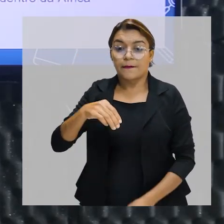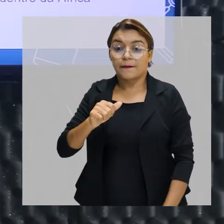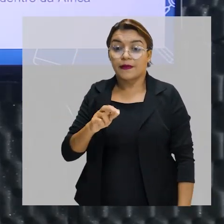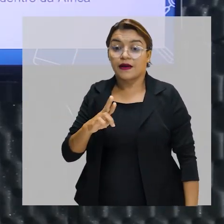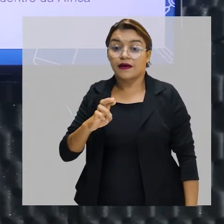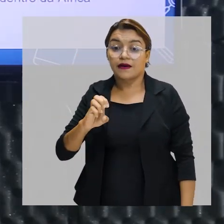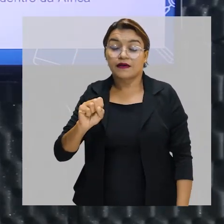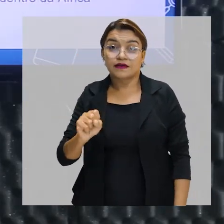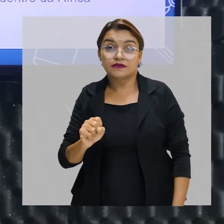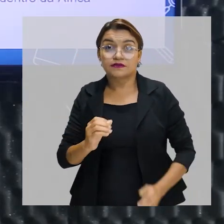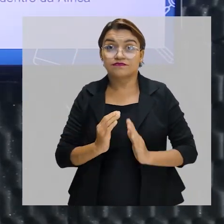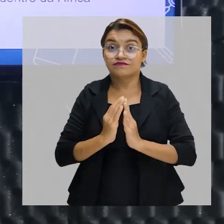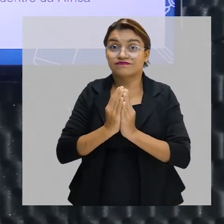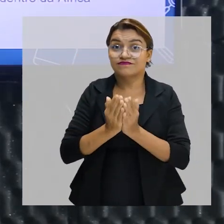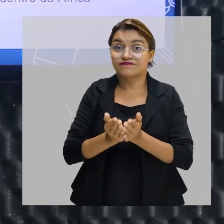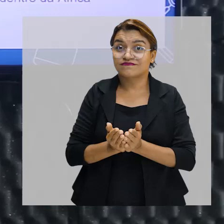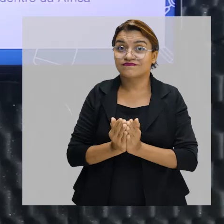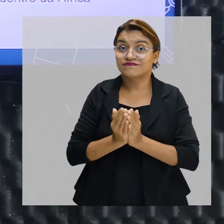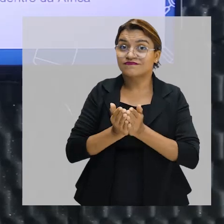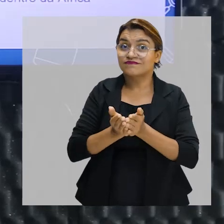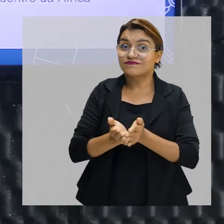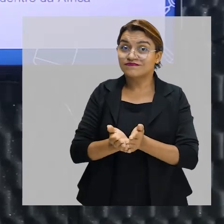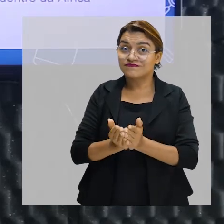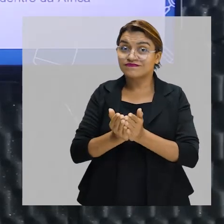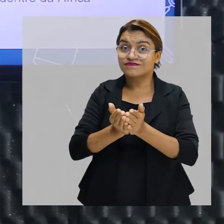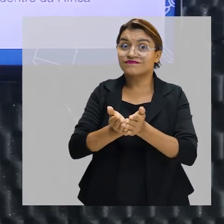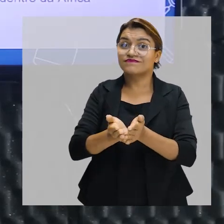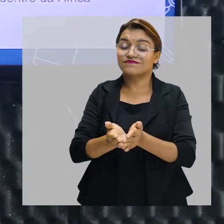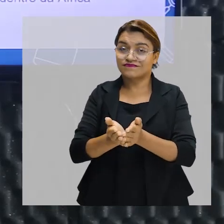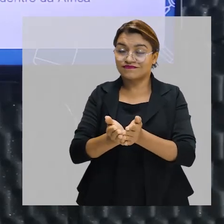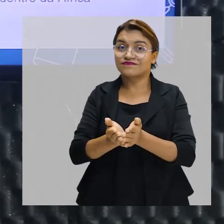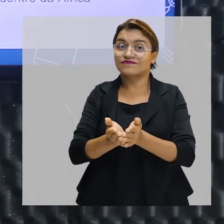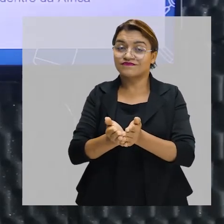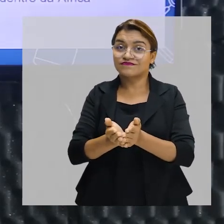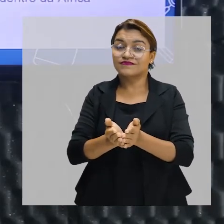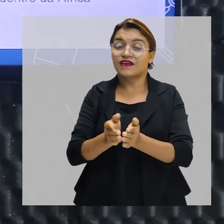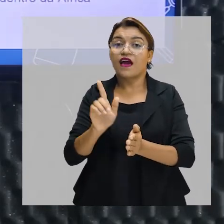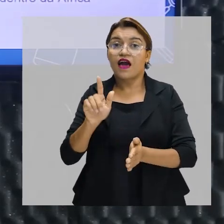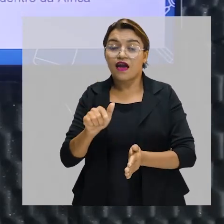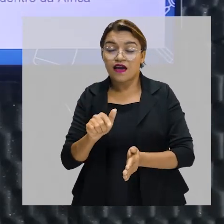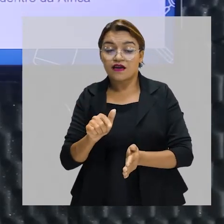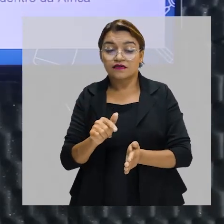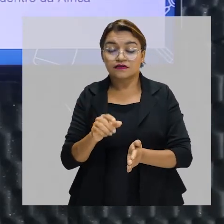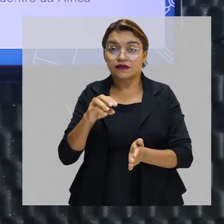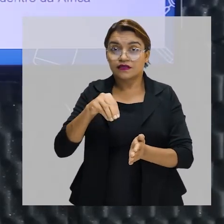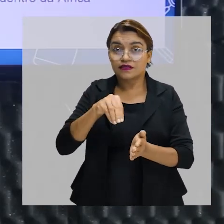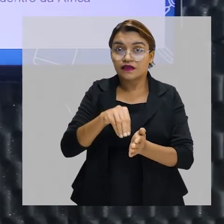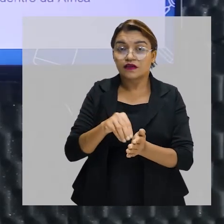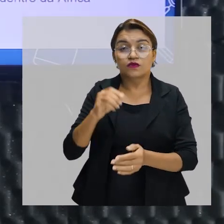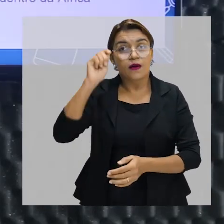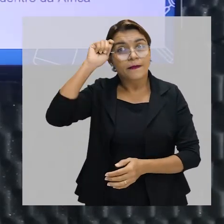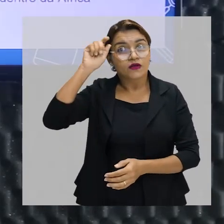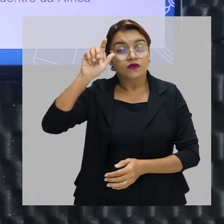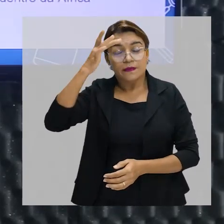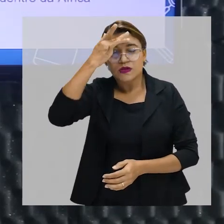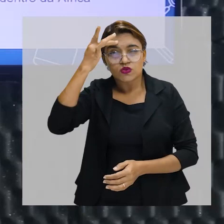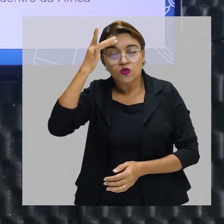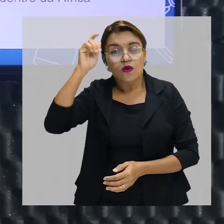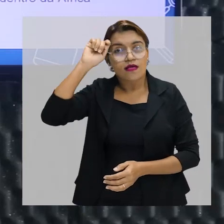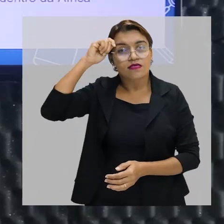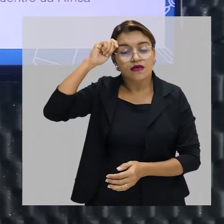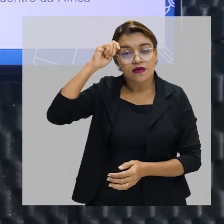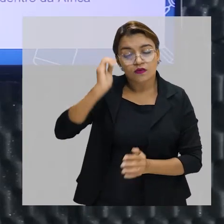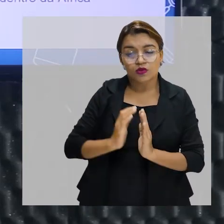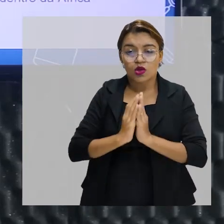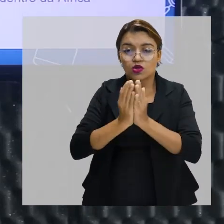a gente lembra de quê? Dos navios negreiros que trouxeram os negros africanos para